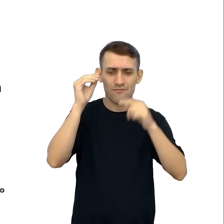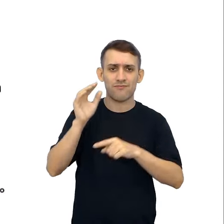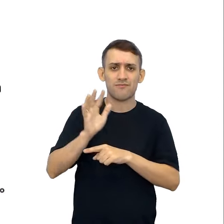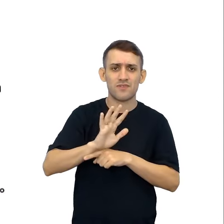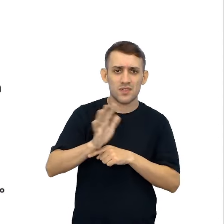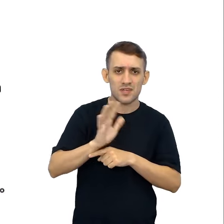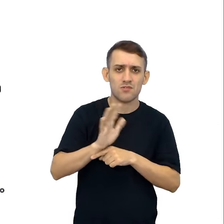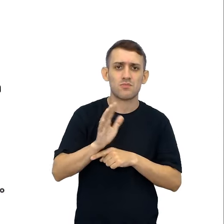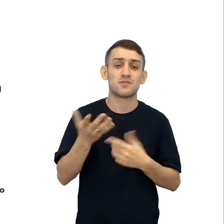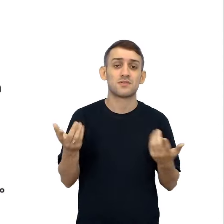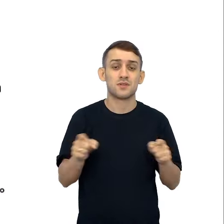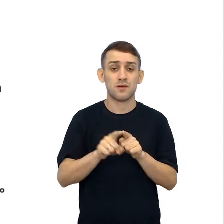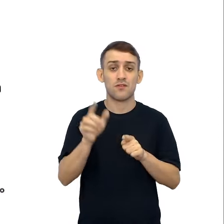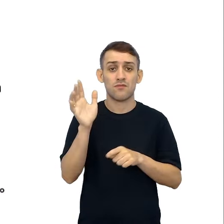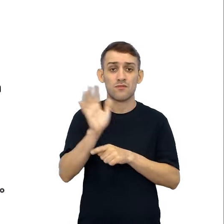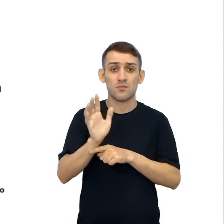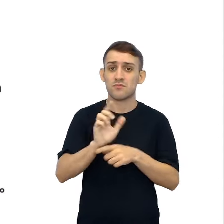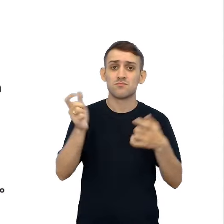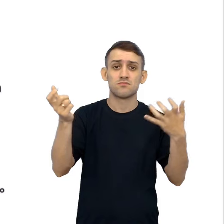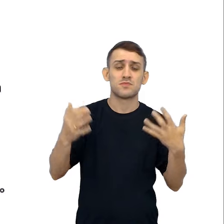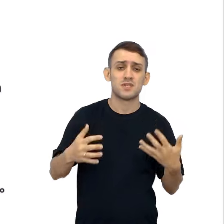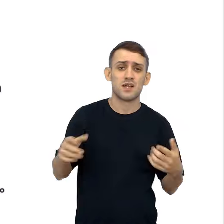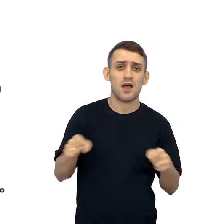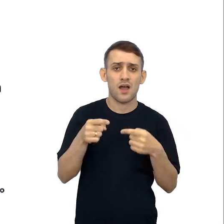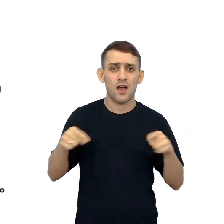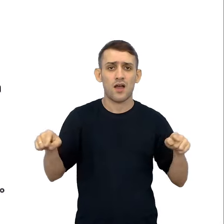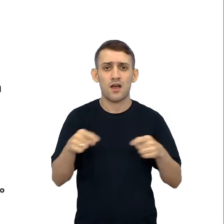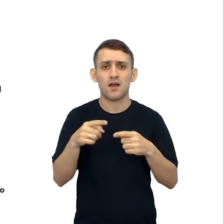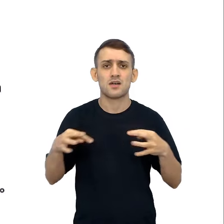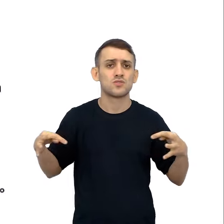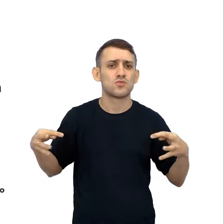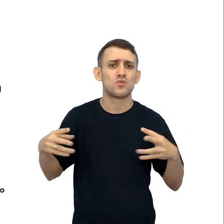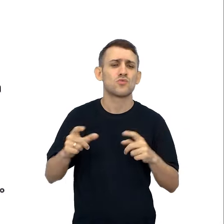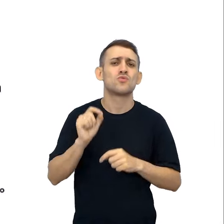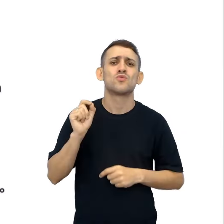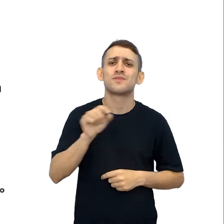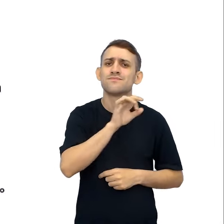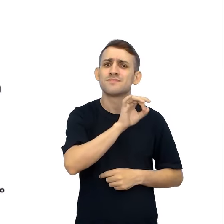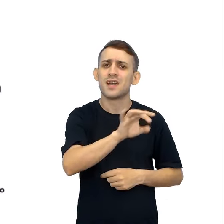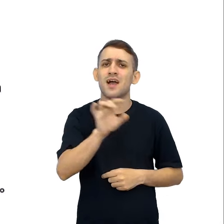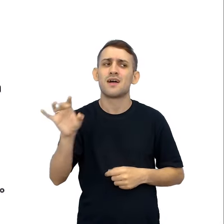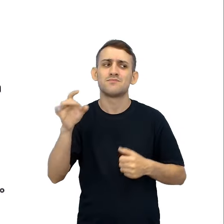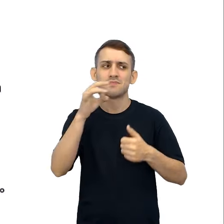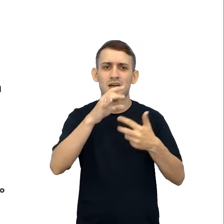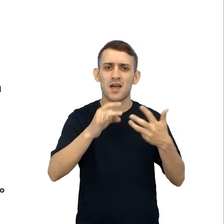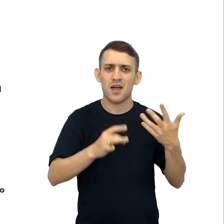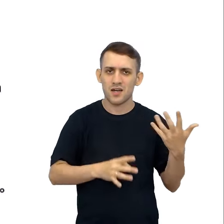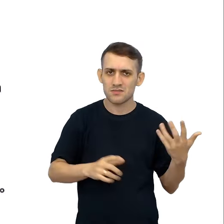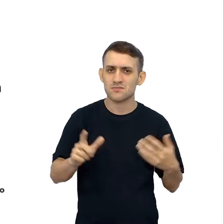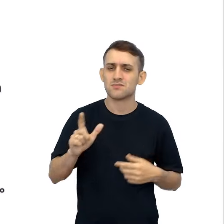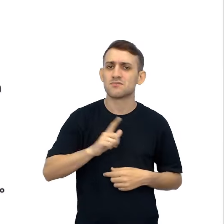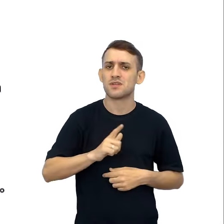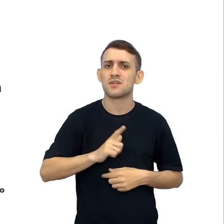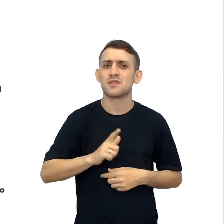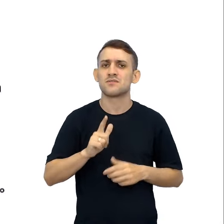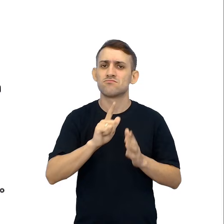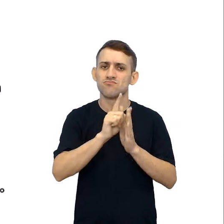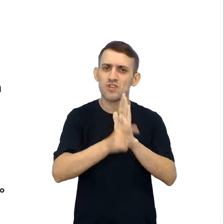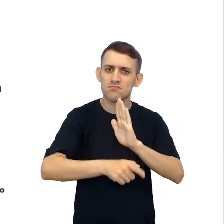o documentário, a música, não é? Os filmes, o que cada linguagem, o que cada